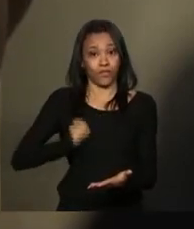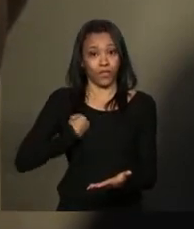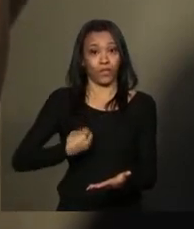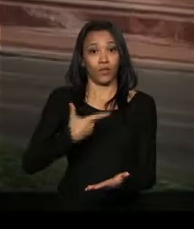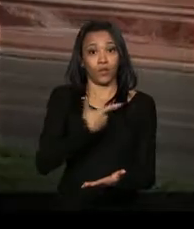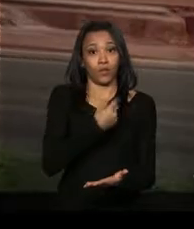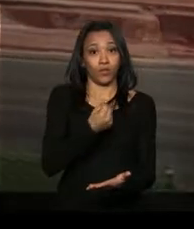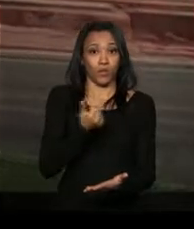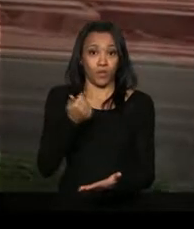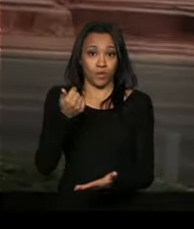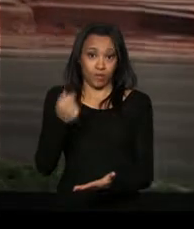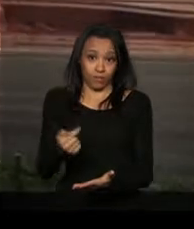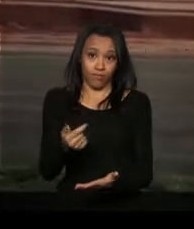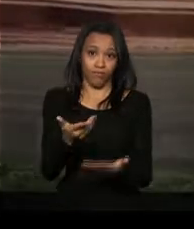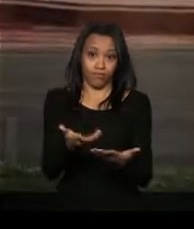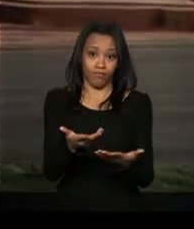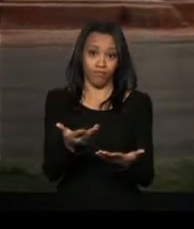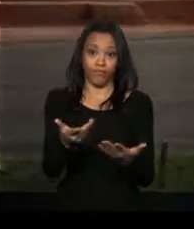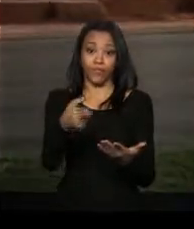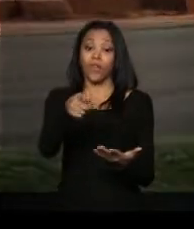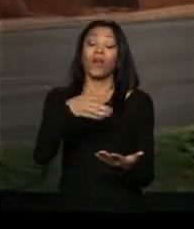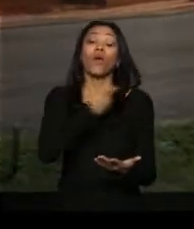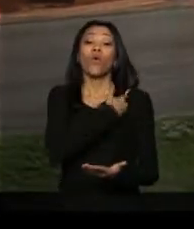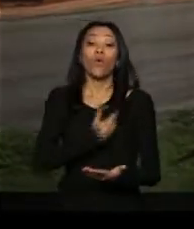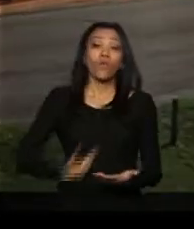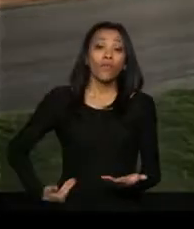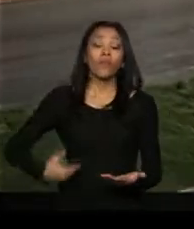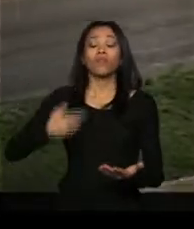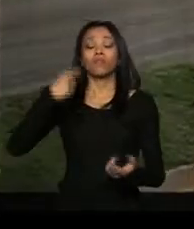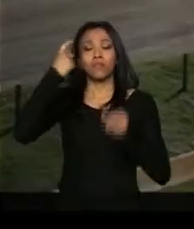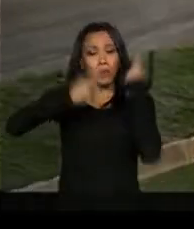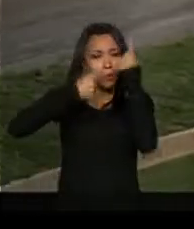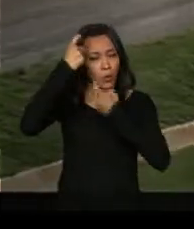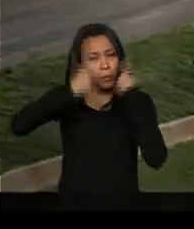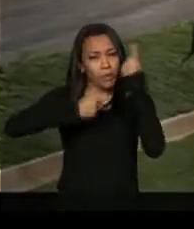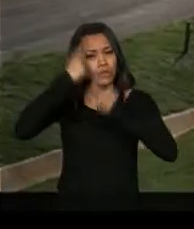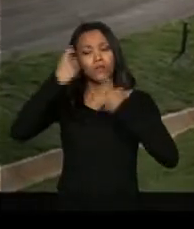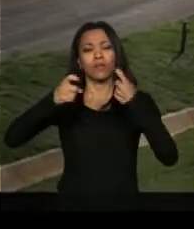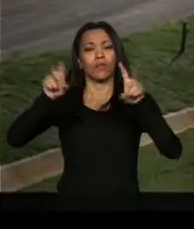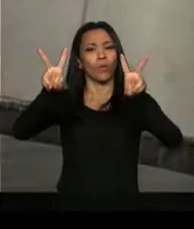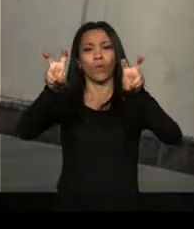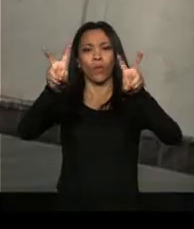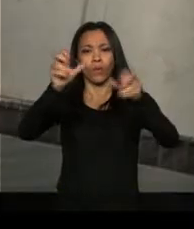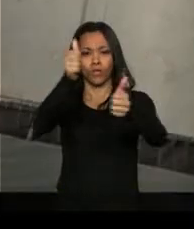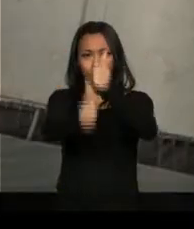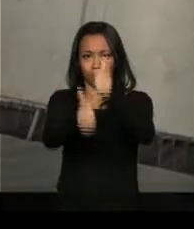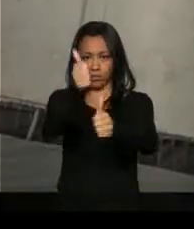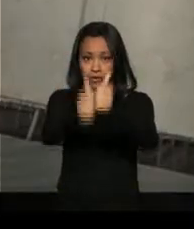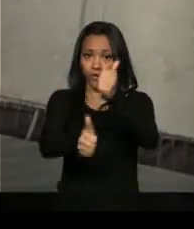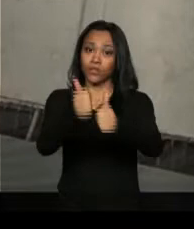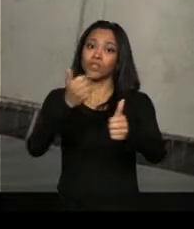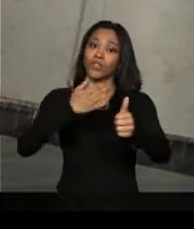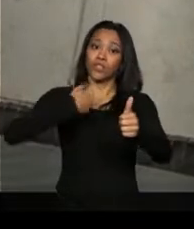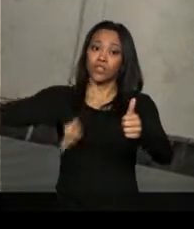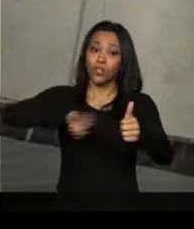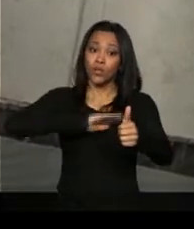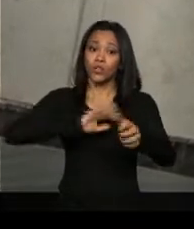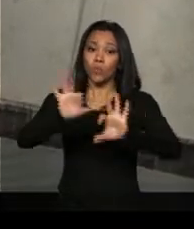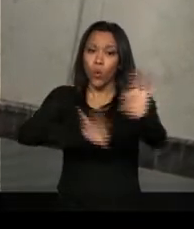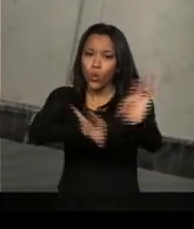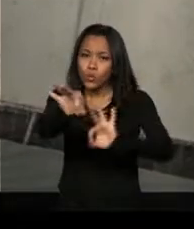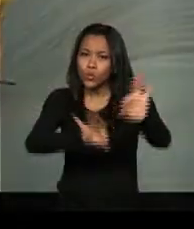2007 com eventos mundiais. O governo tem uma preocupação tão grande com esse tema que nós estamos construindo um